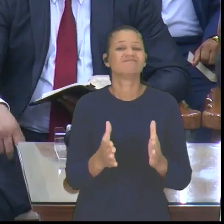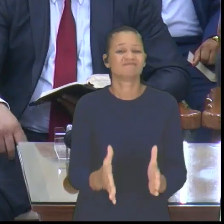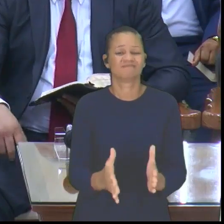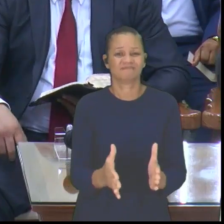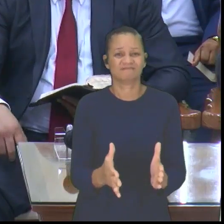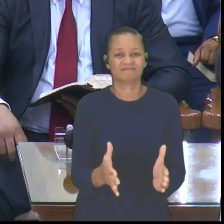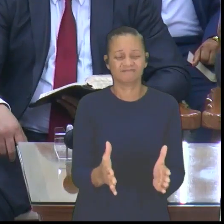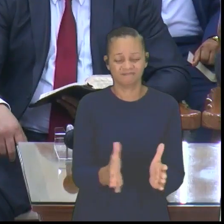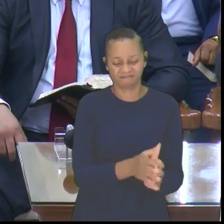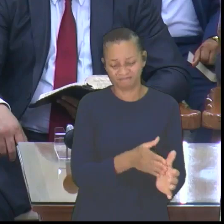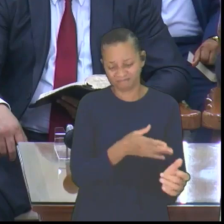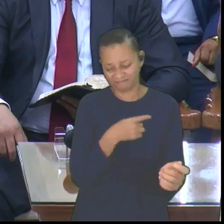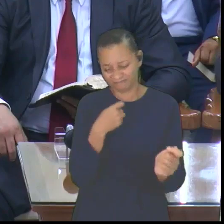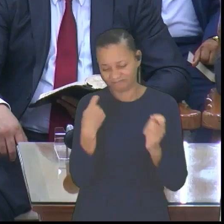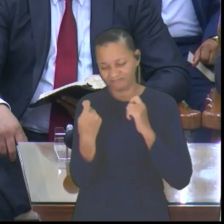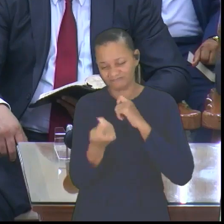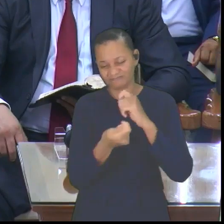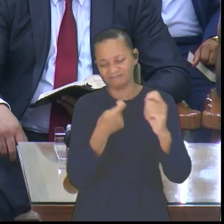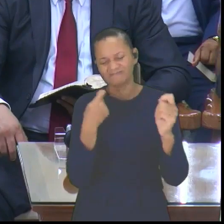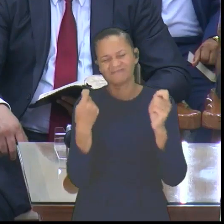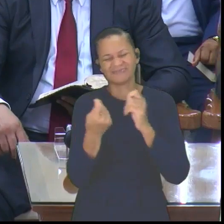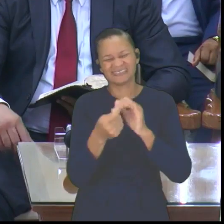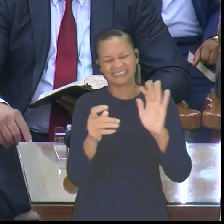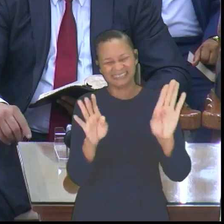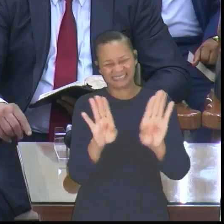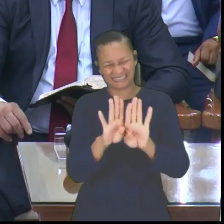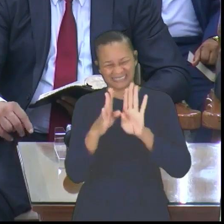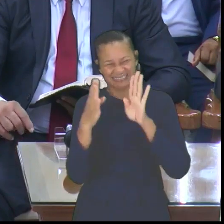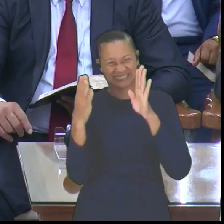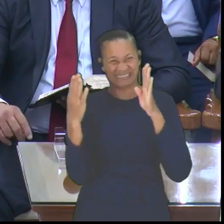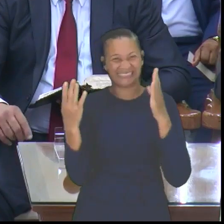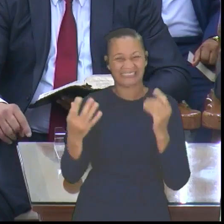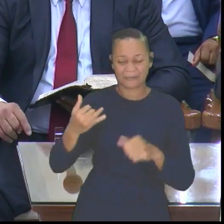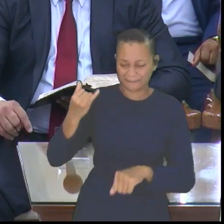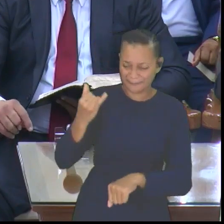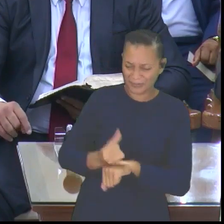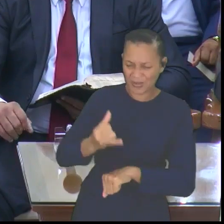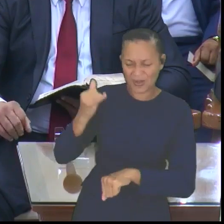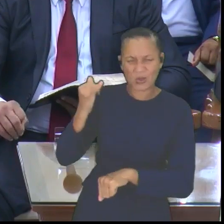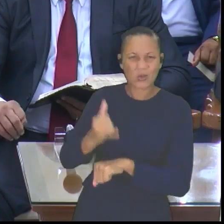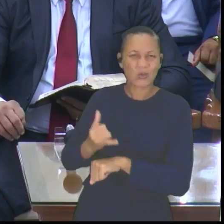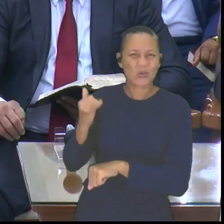portas, aleluia, e o portão de ferro.